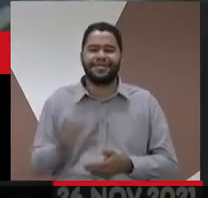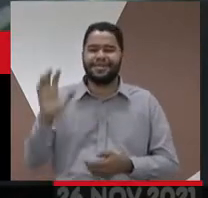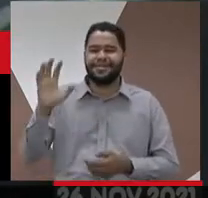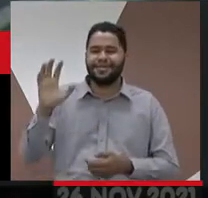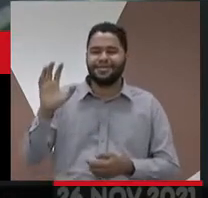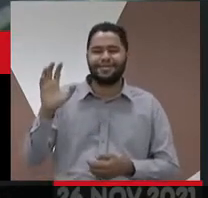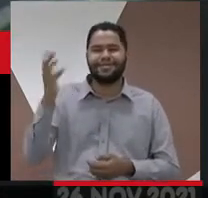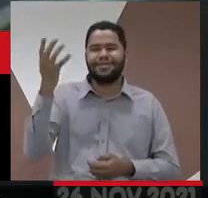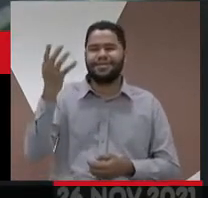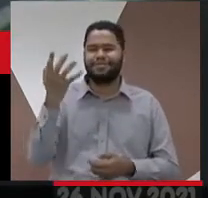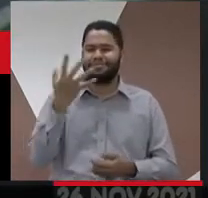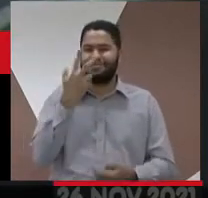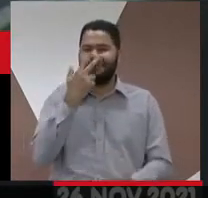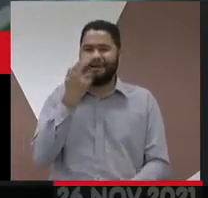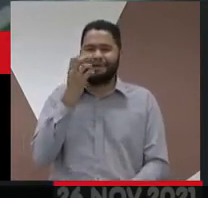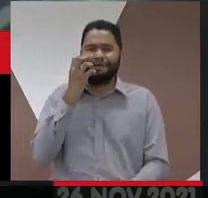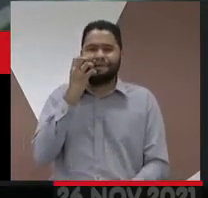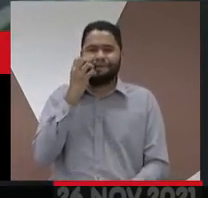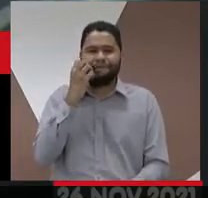situações constrangedoras,